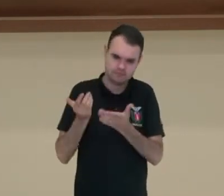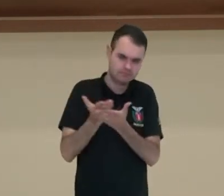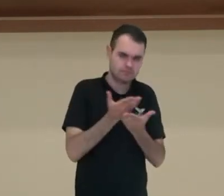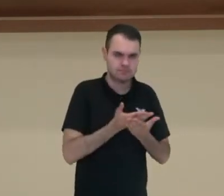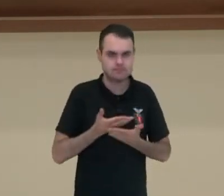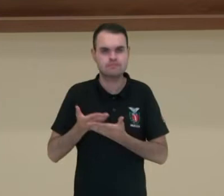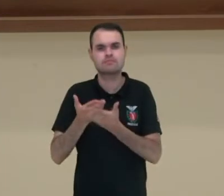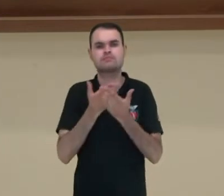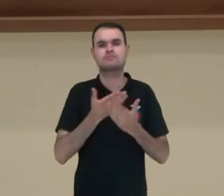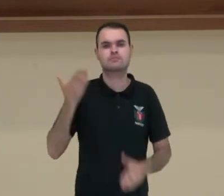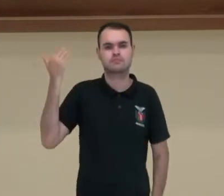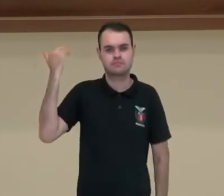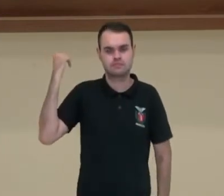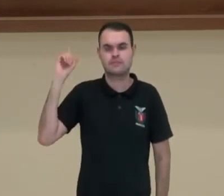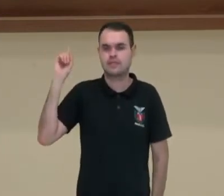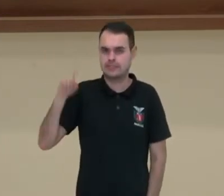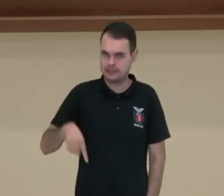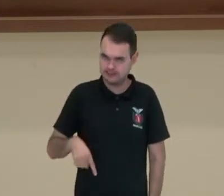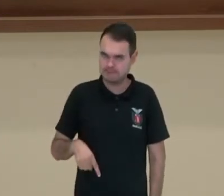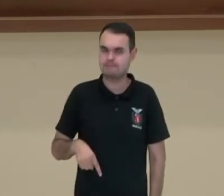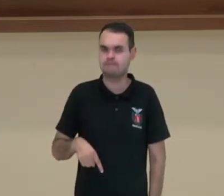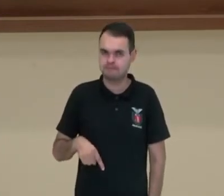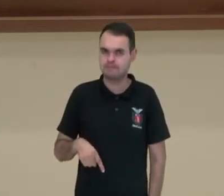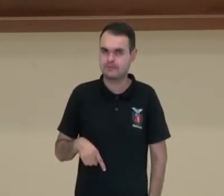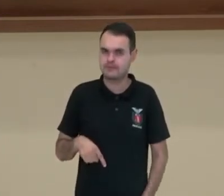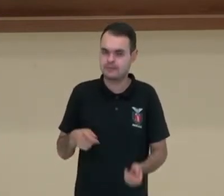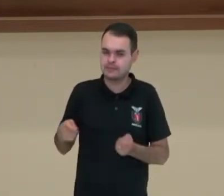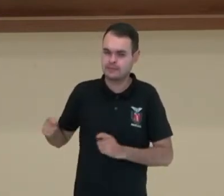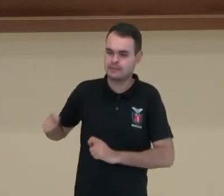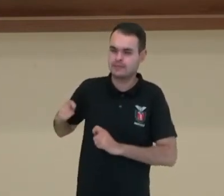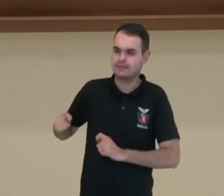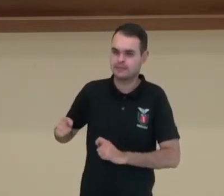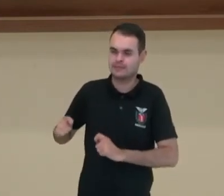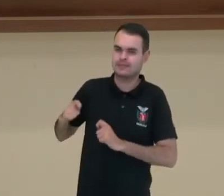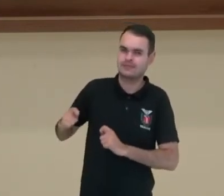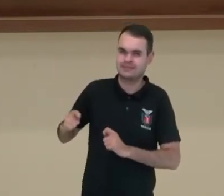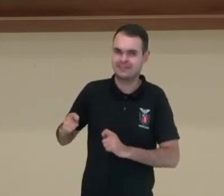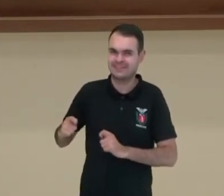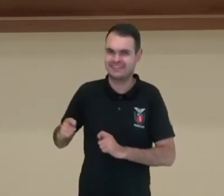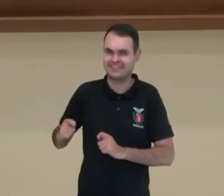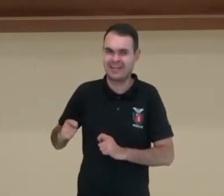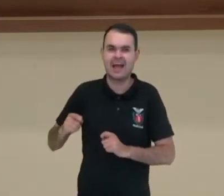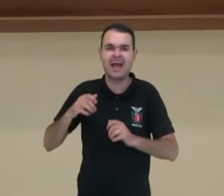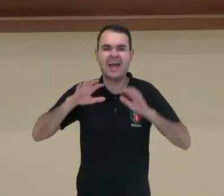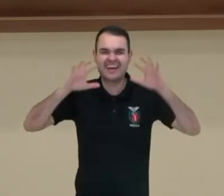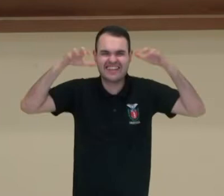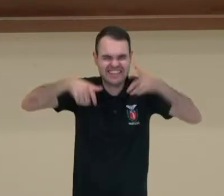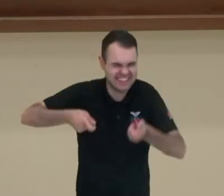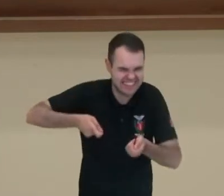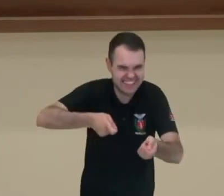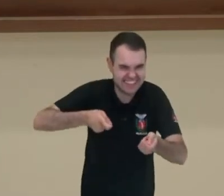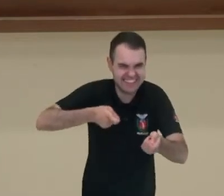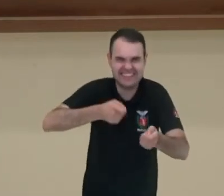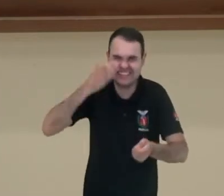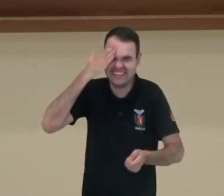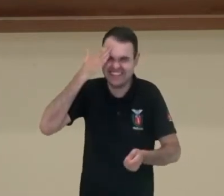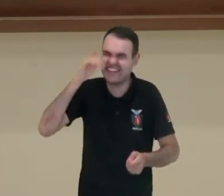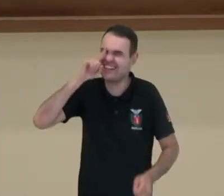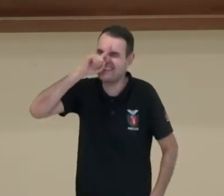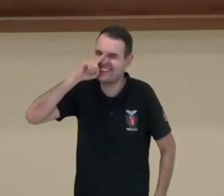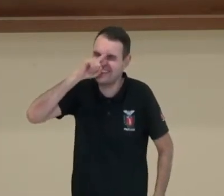passado é... Cutuca a vara, cutuca a onça com a vara curta, você